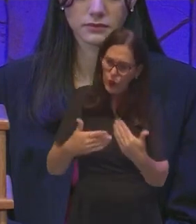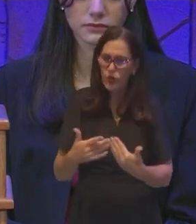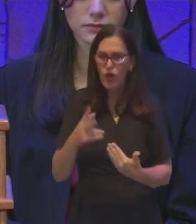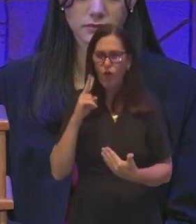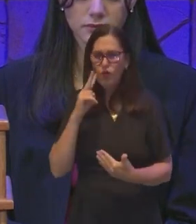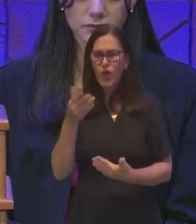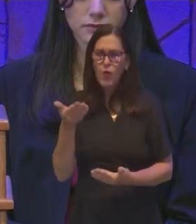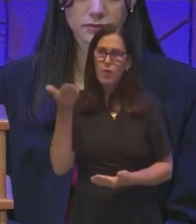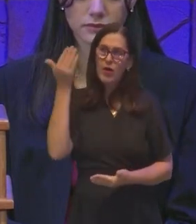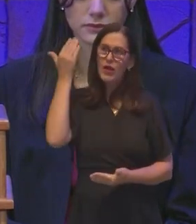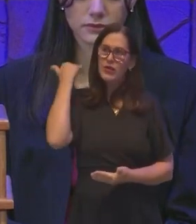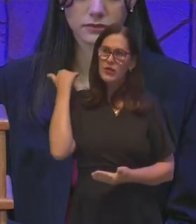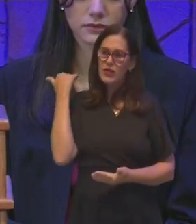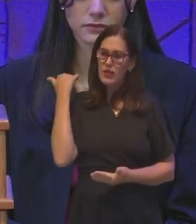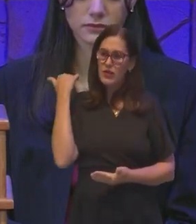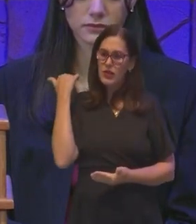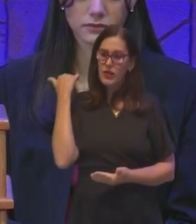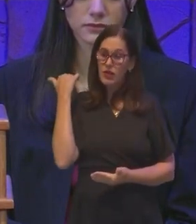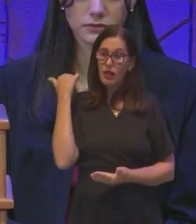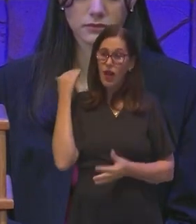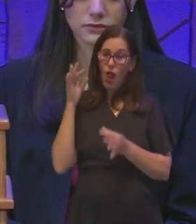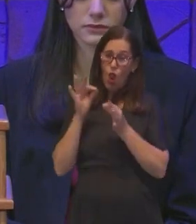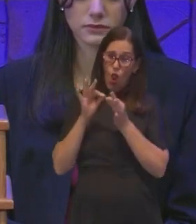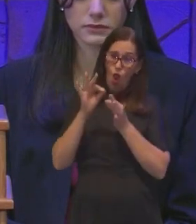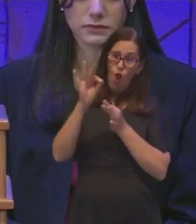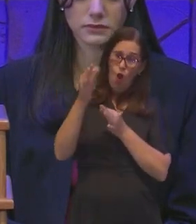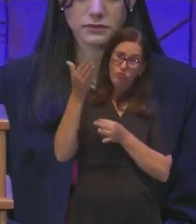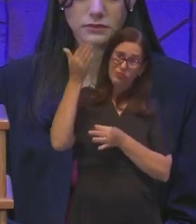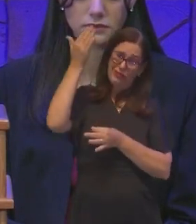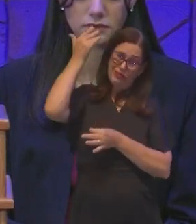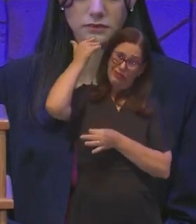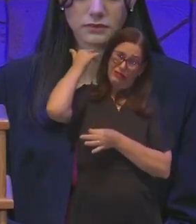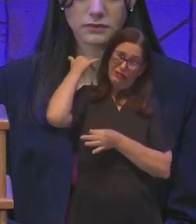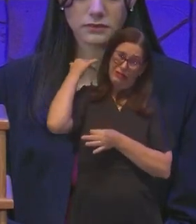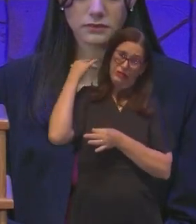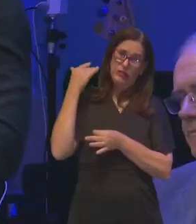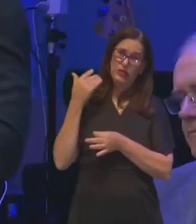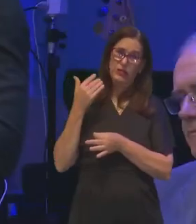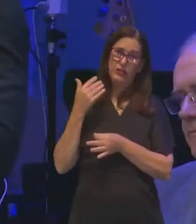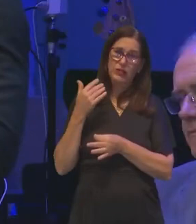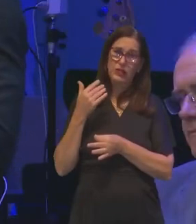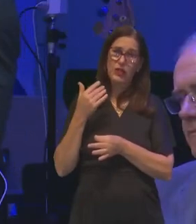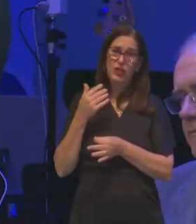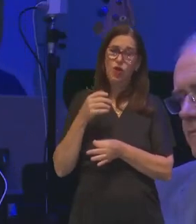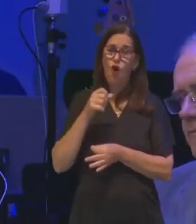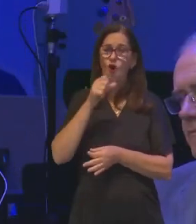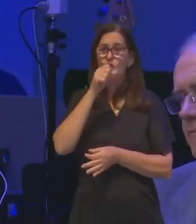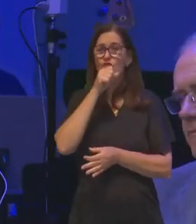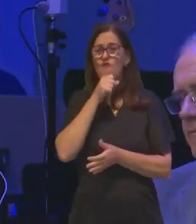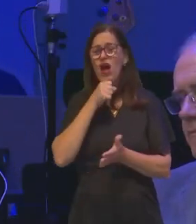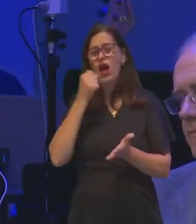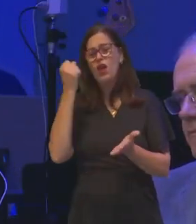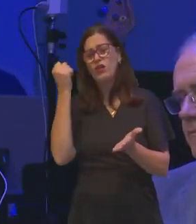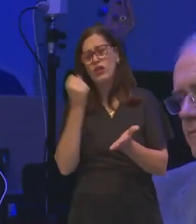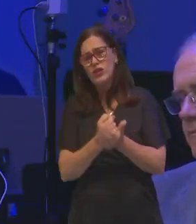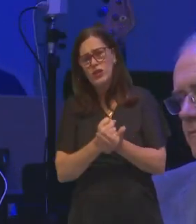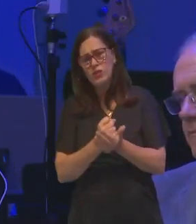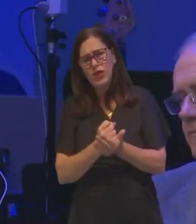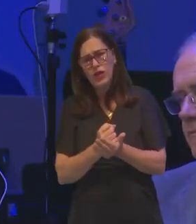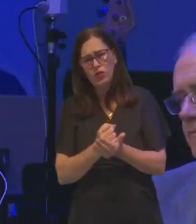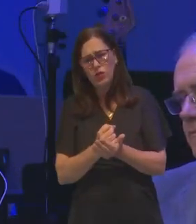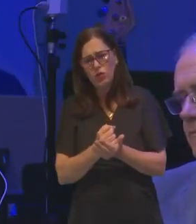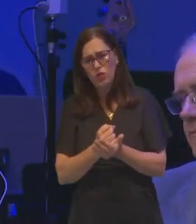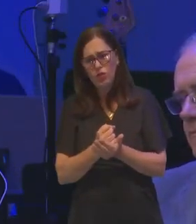o passado, um tempo bem distante de nós, as páginas do Antigo Testamento, exércitos se levantaram